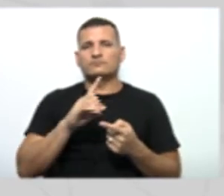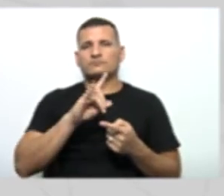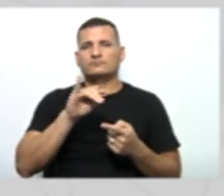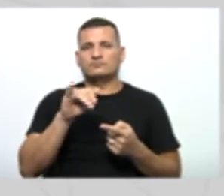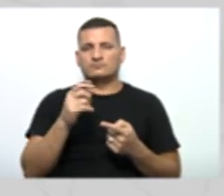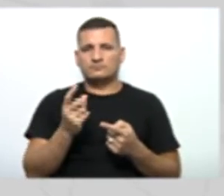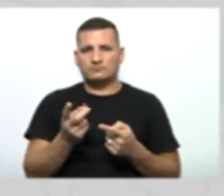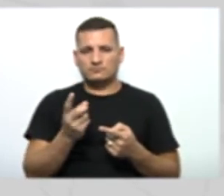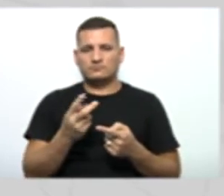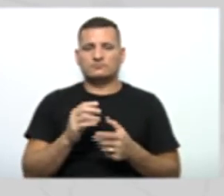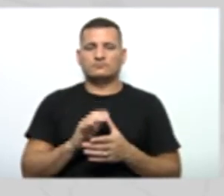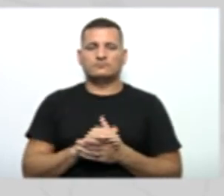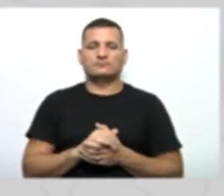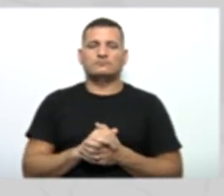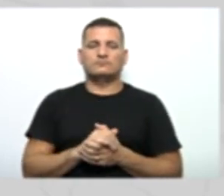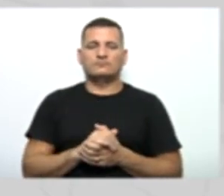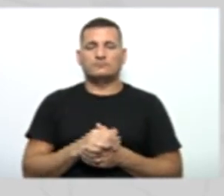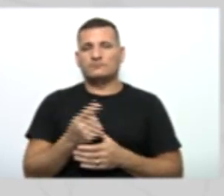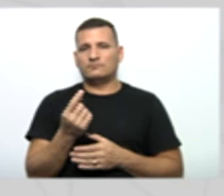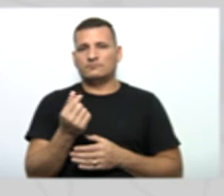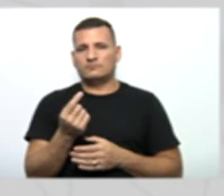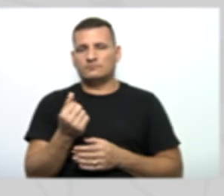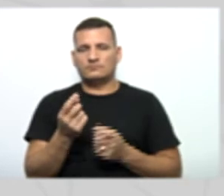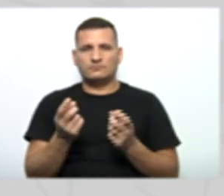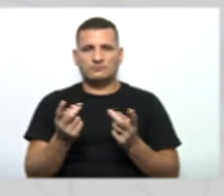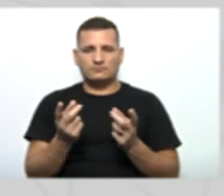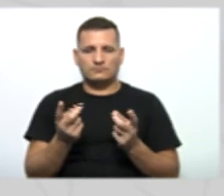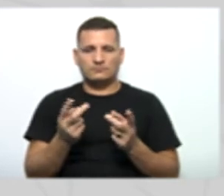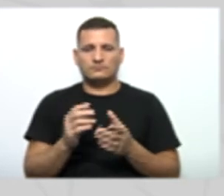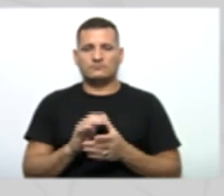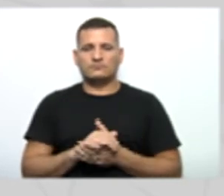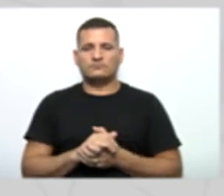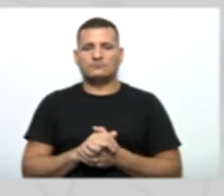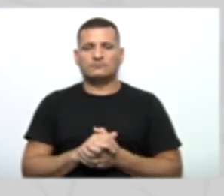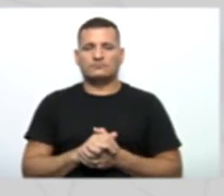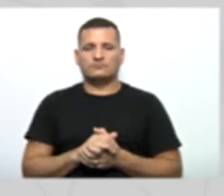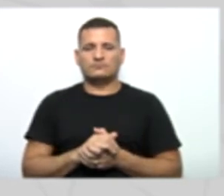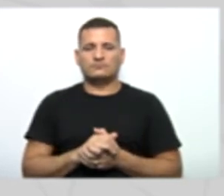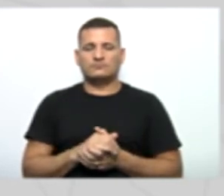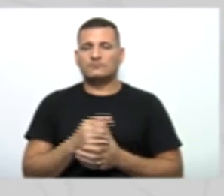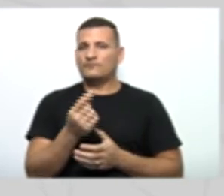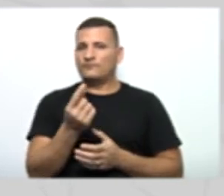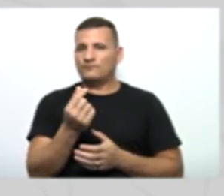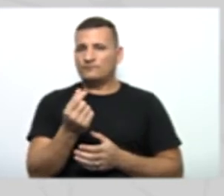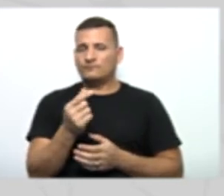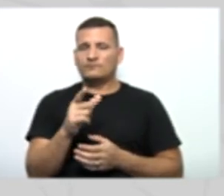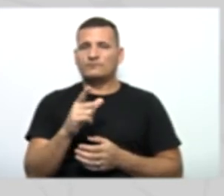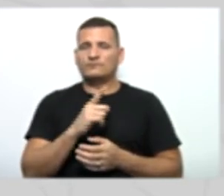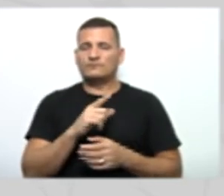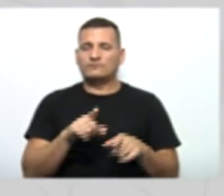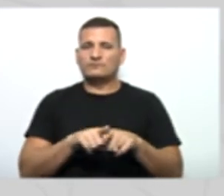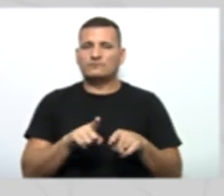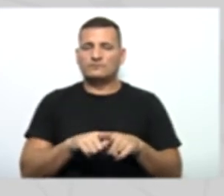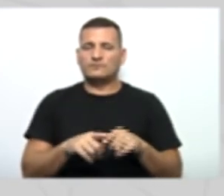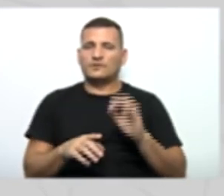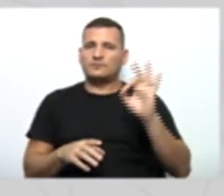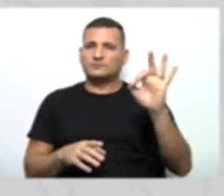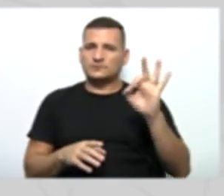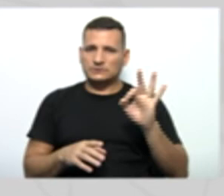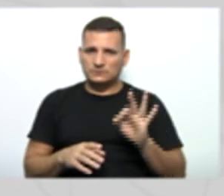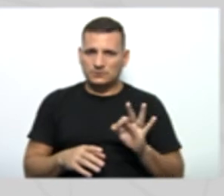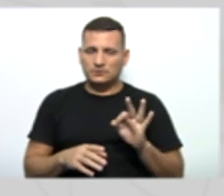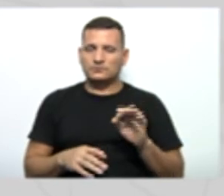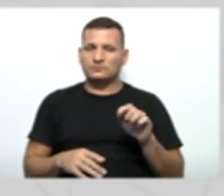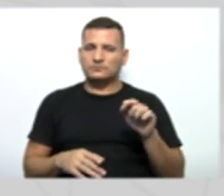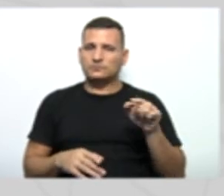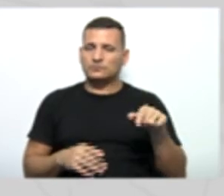venda, valor da venda e valor da comissão do corretor. Então, assim, gente,